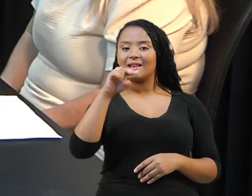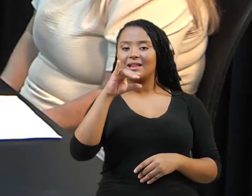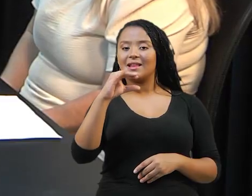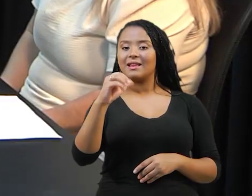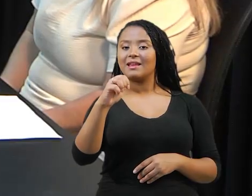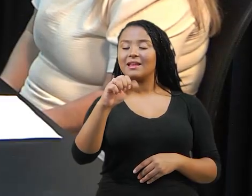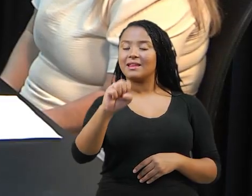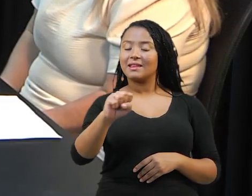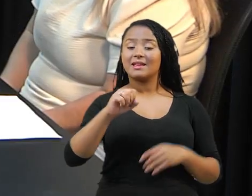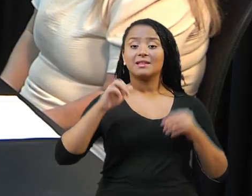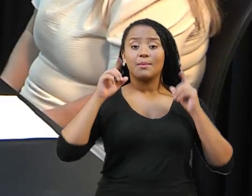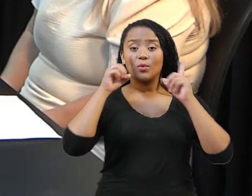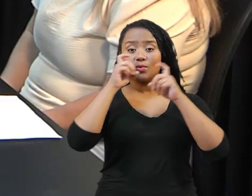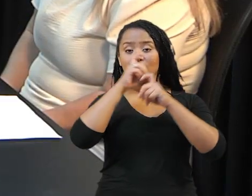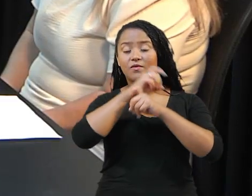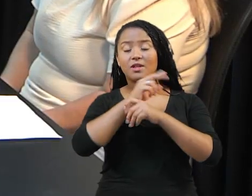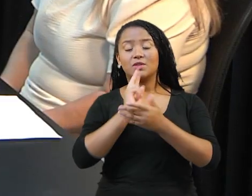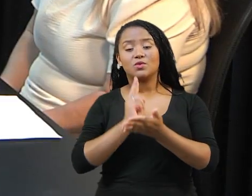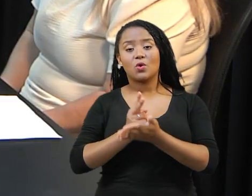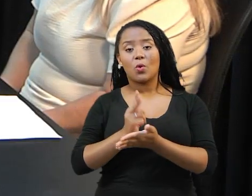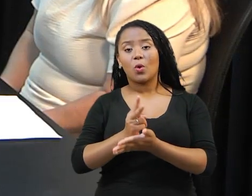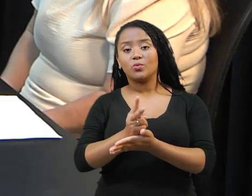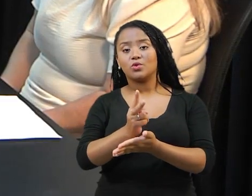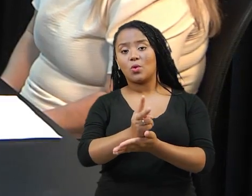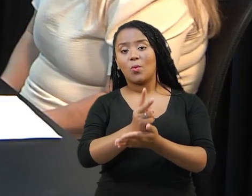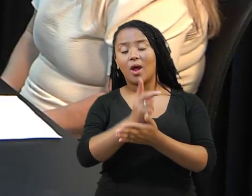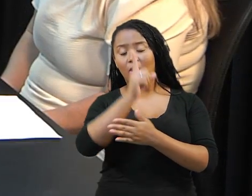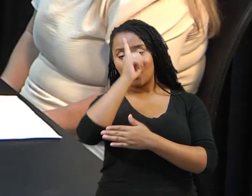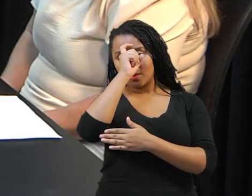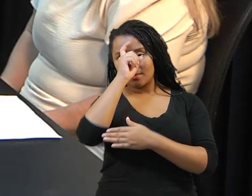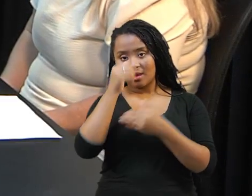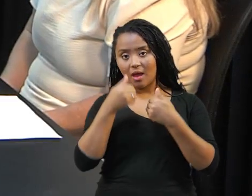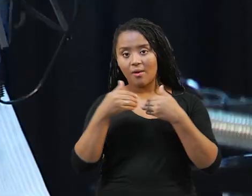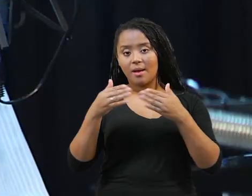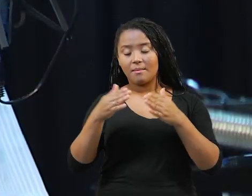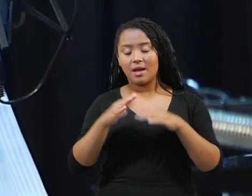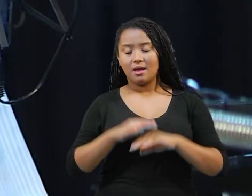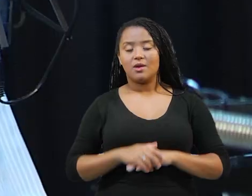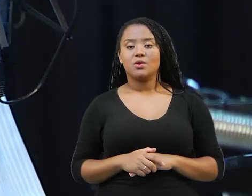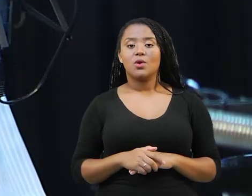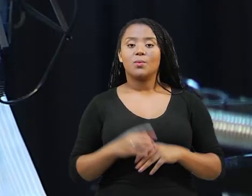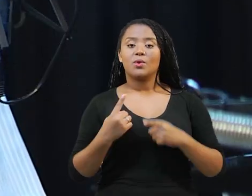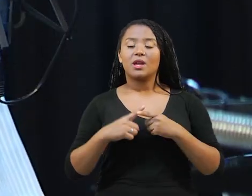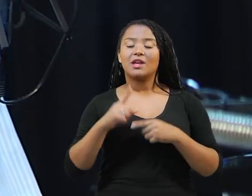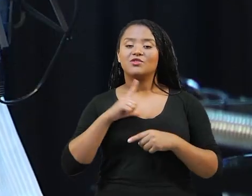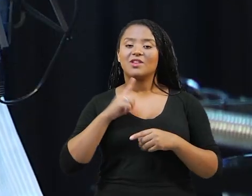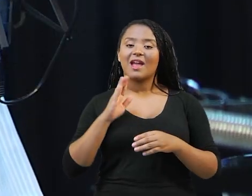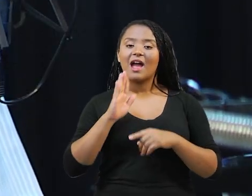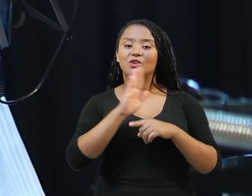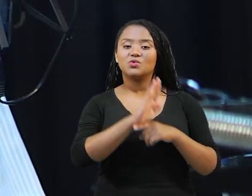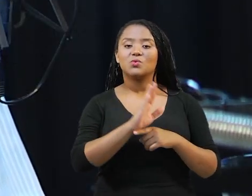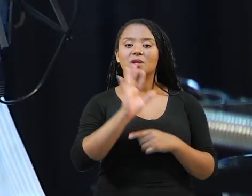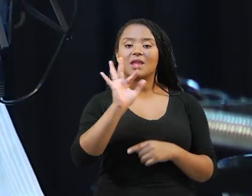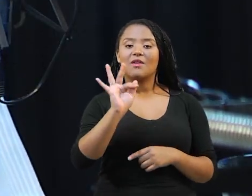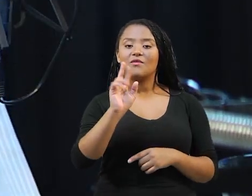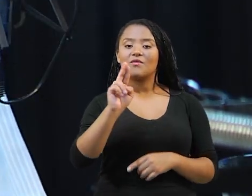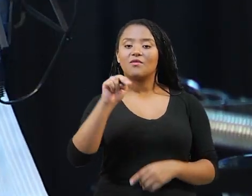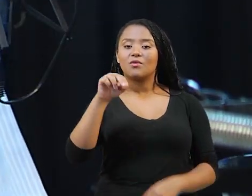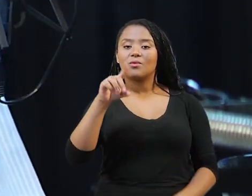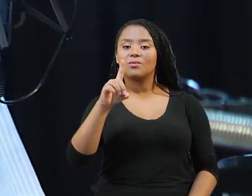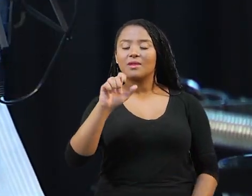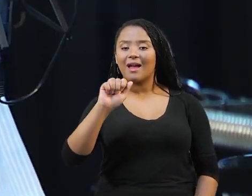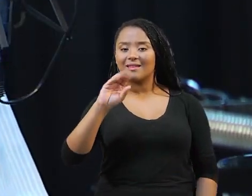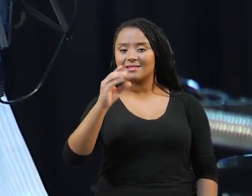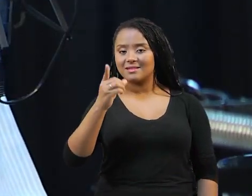de clínicas, sempre uma dificuldade de manter o hospital, né? Então, eram as fundações que mantinham os hospitais, mas sempre com